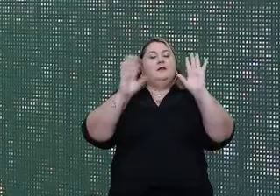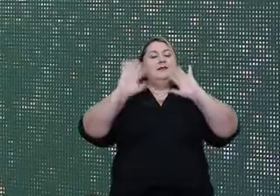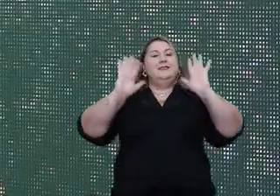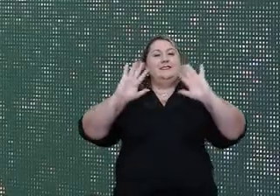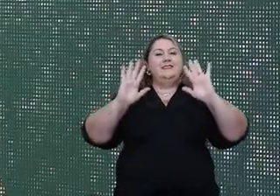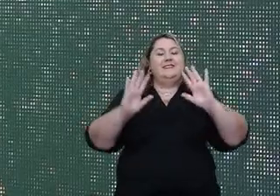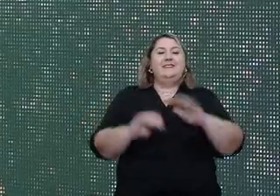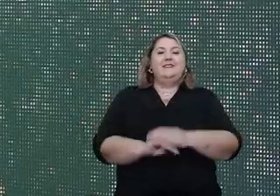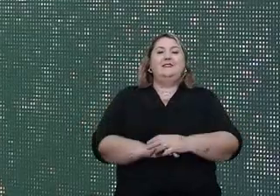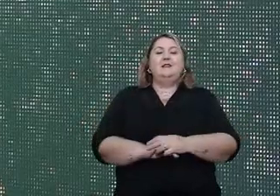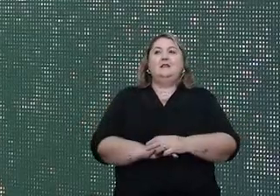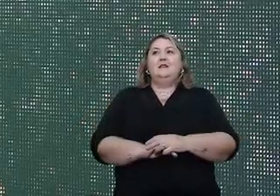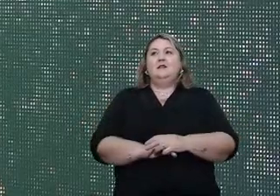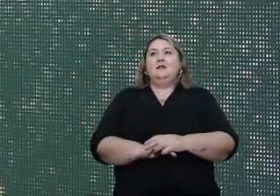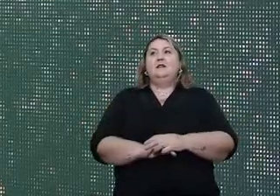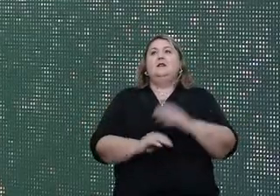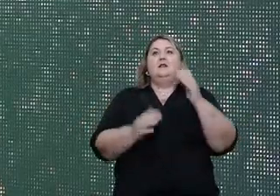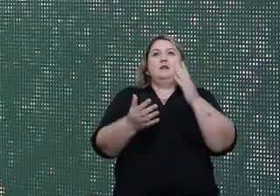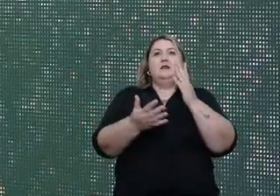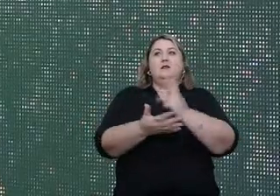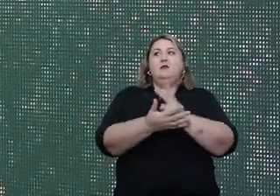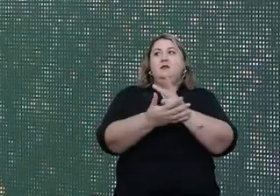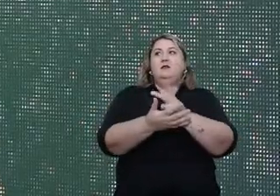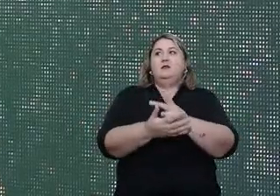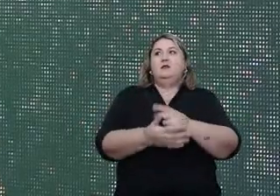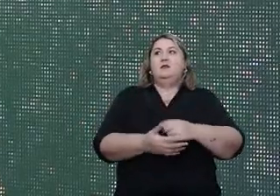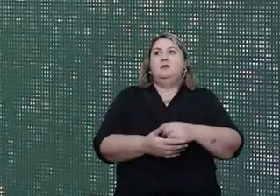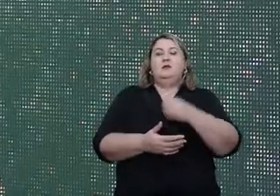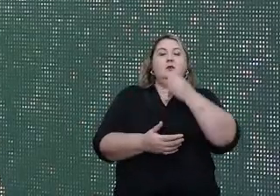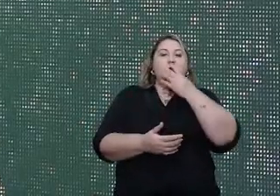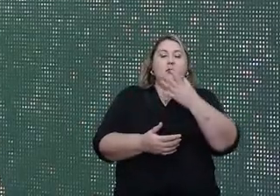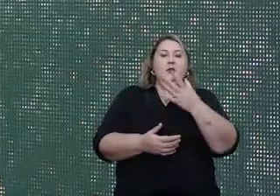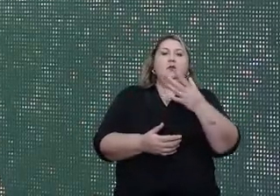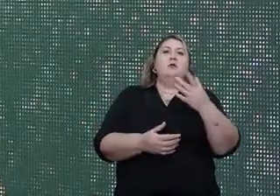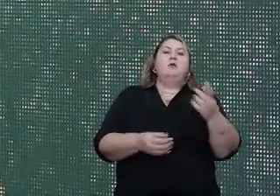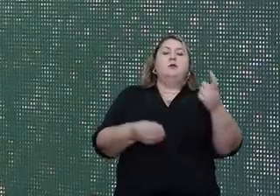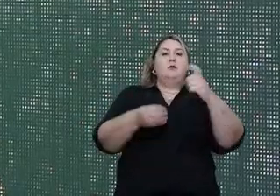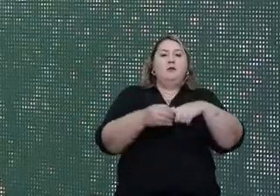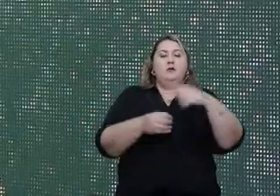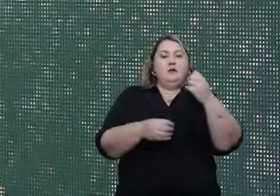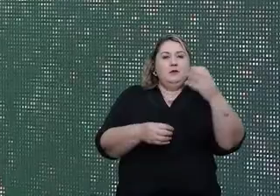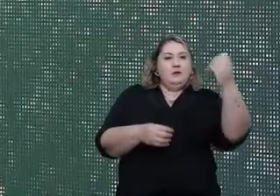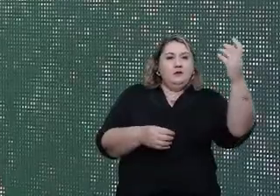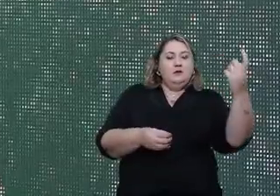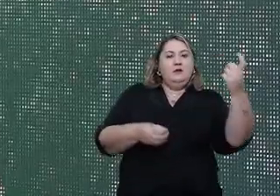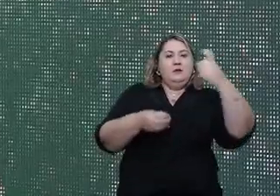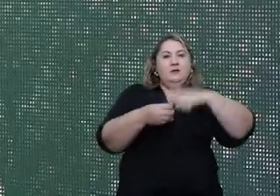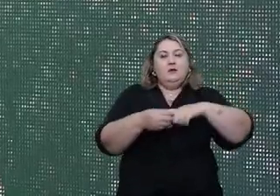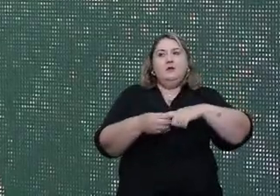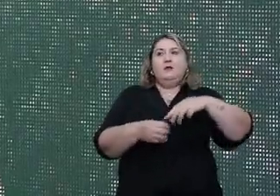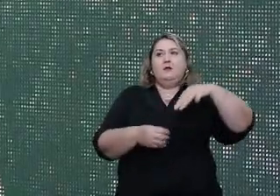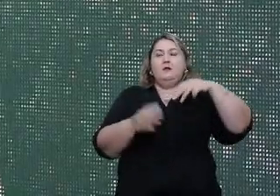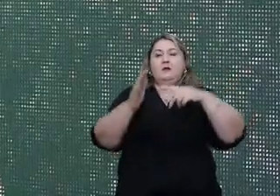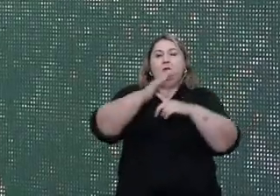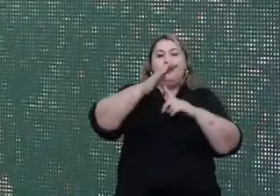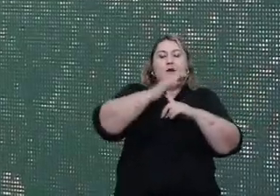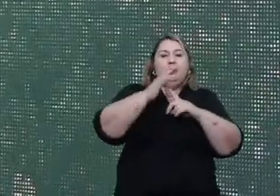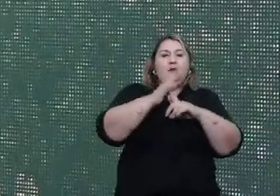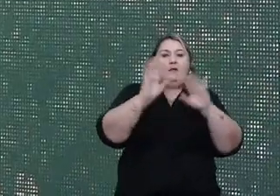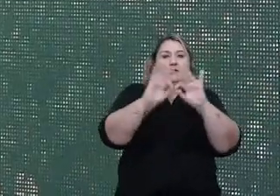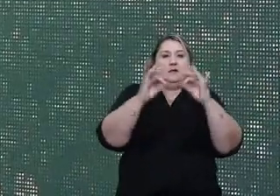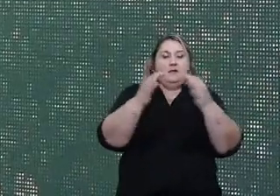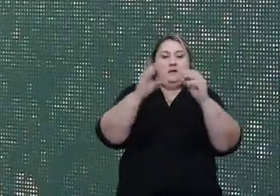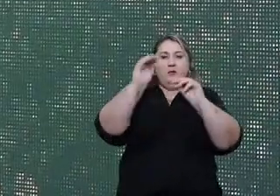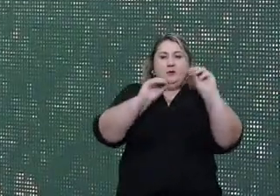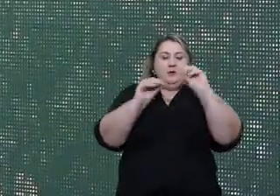aqui na introdução e aí vocês seguem para fechar. Muito obrigado, um bom retorno para vocês, boa viagem de volta para Matão, obrigado. Um grande beijo na família